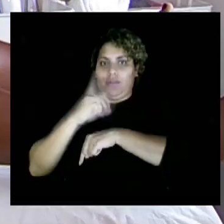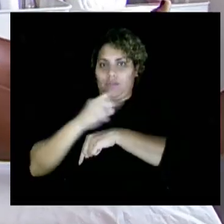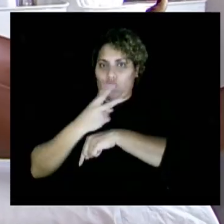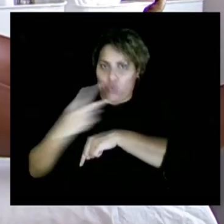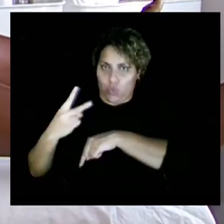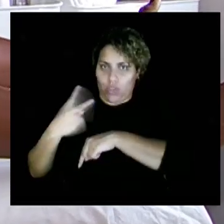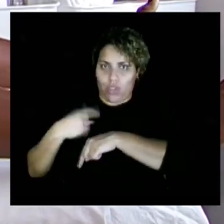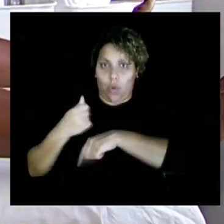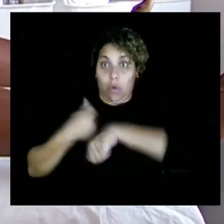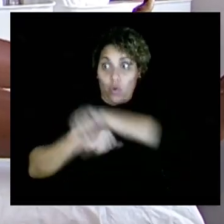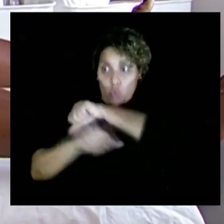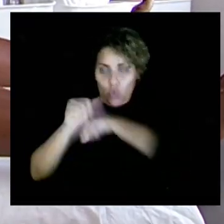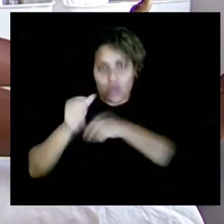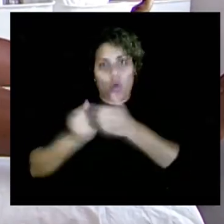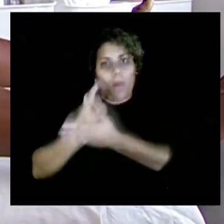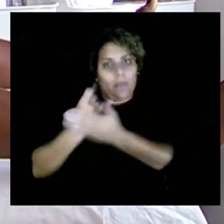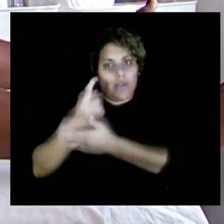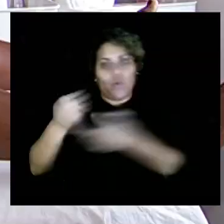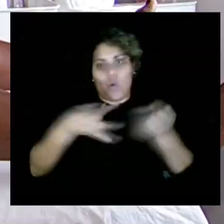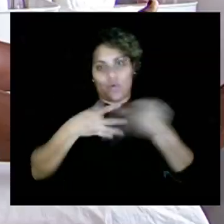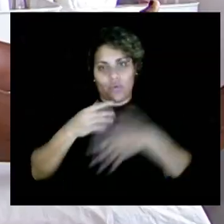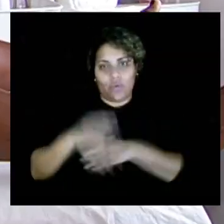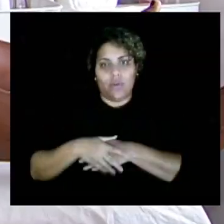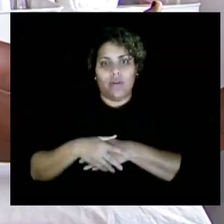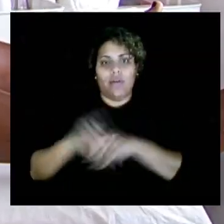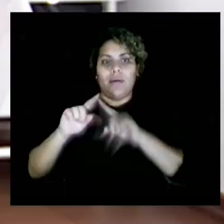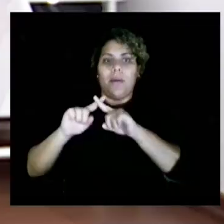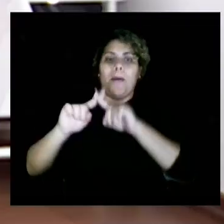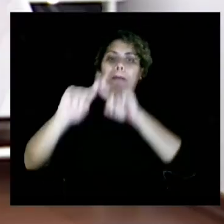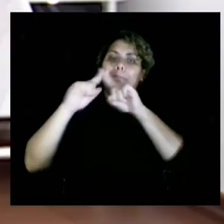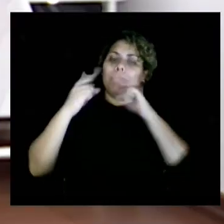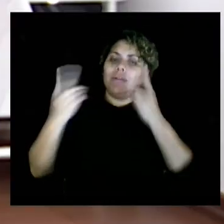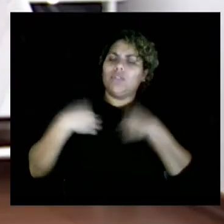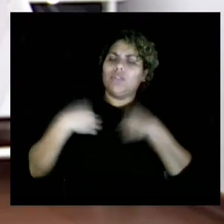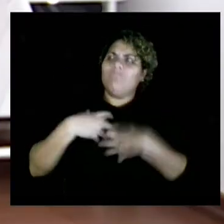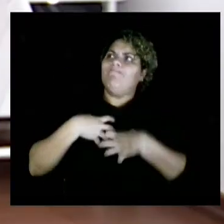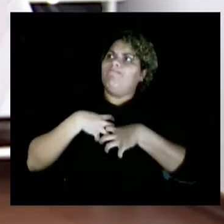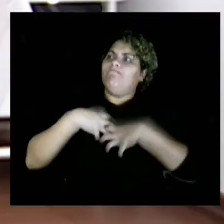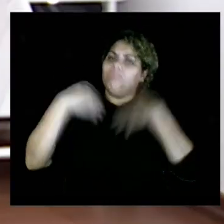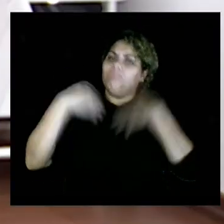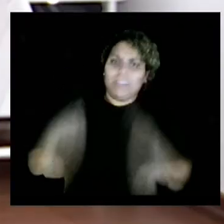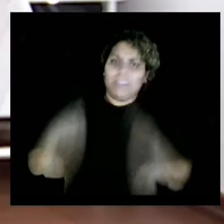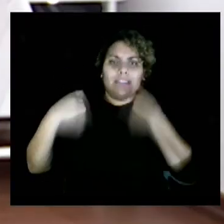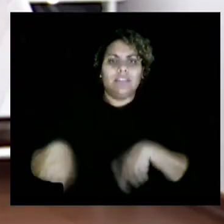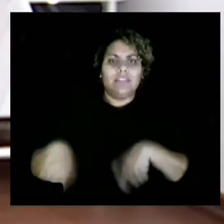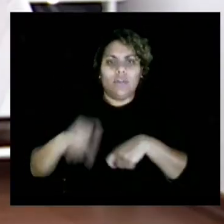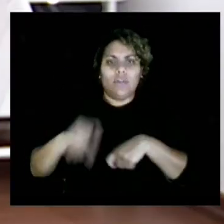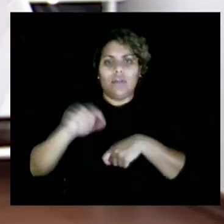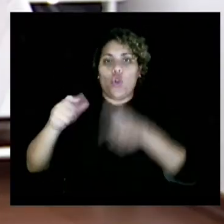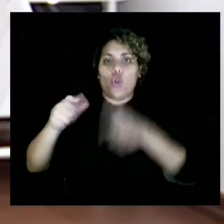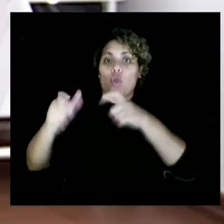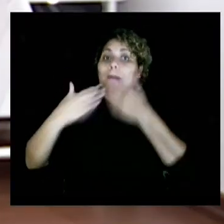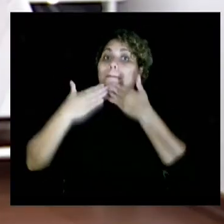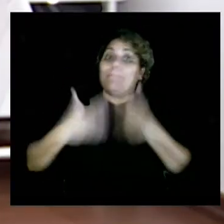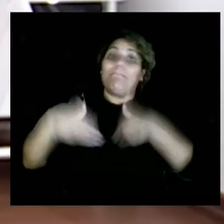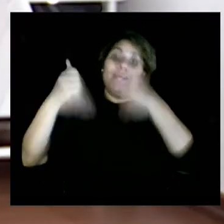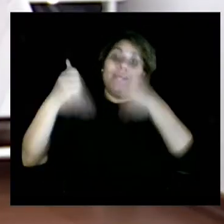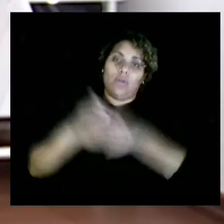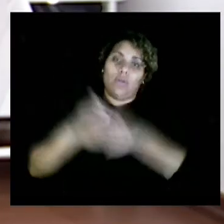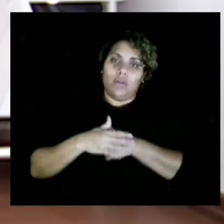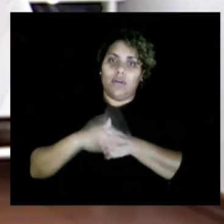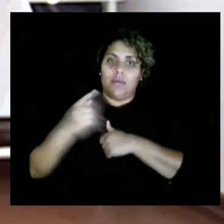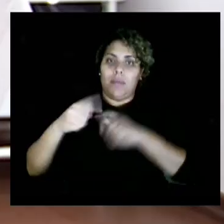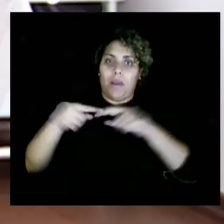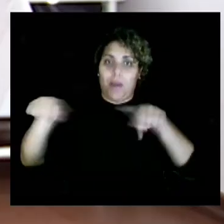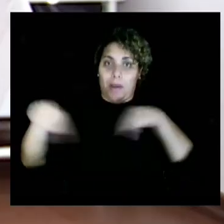equipamentos. Mas eu senti a necessidade de um lugar melhor, não maior, mas um lugar melhor.